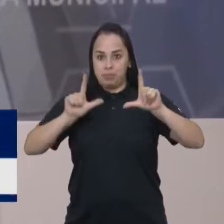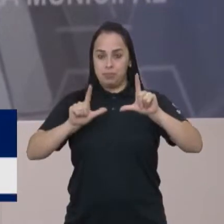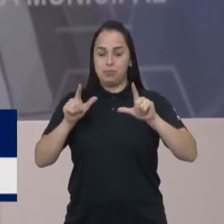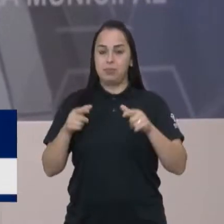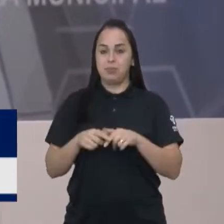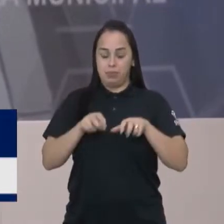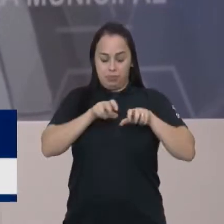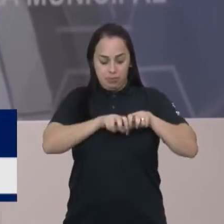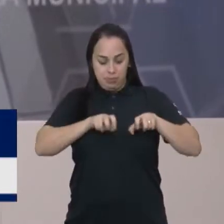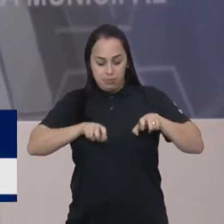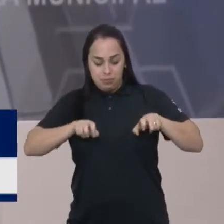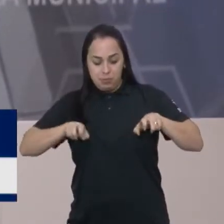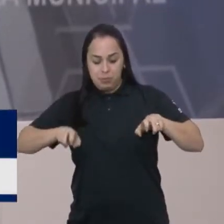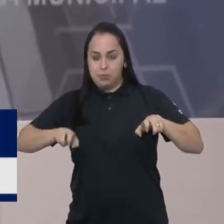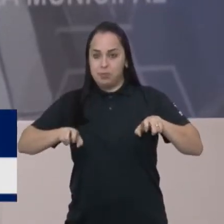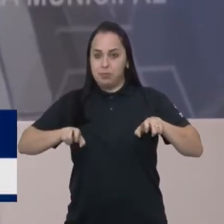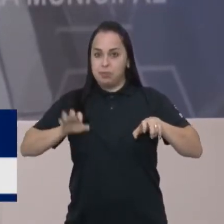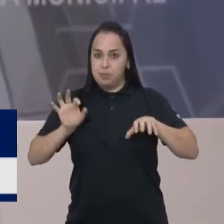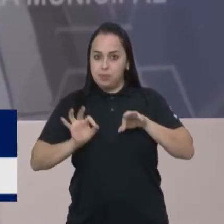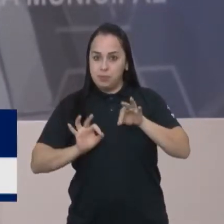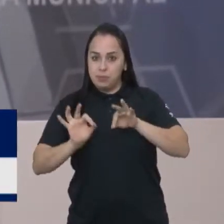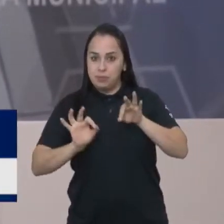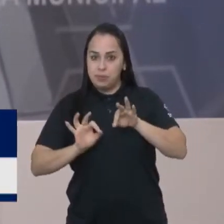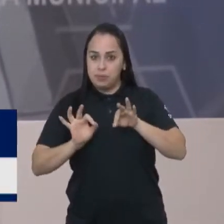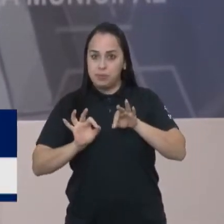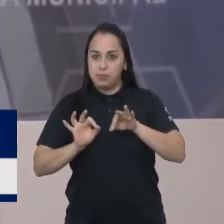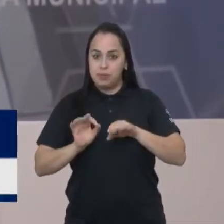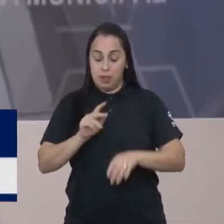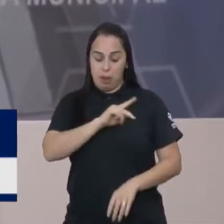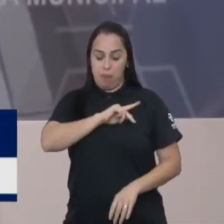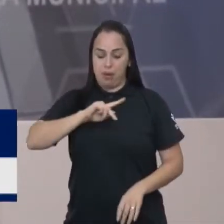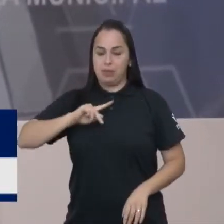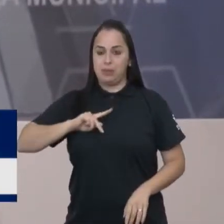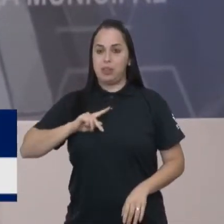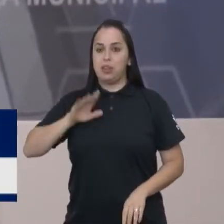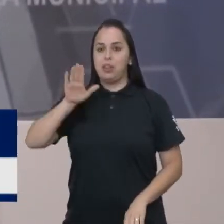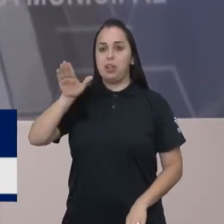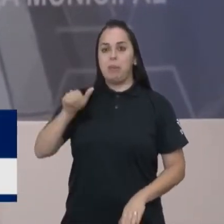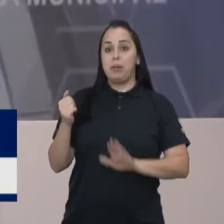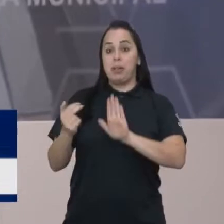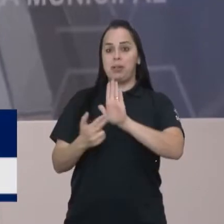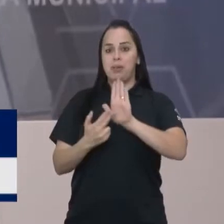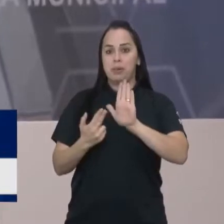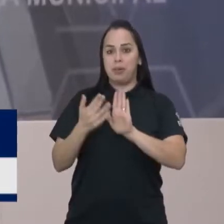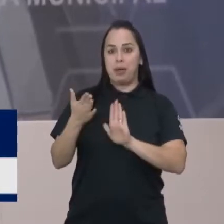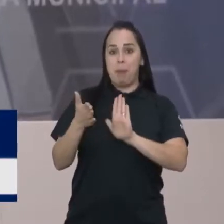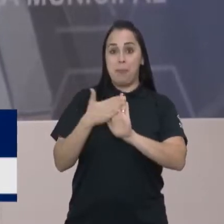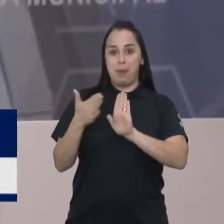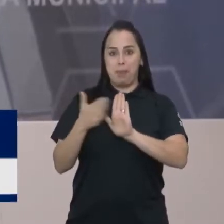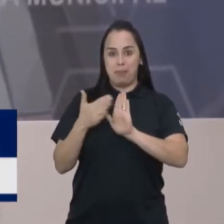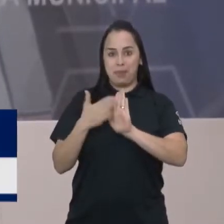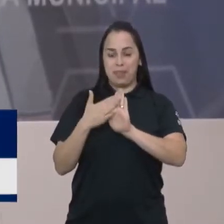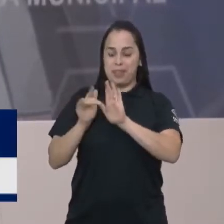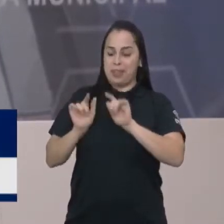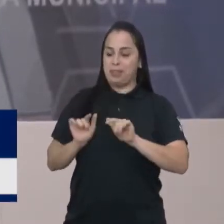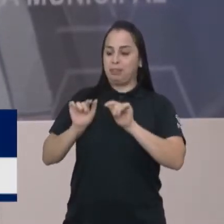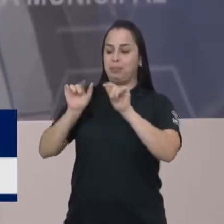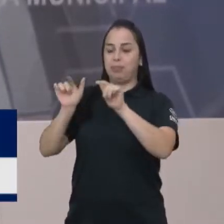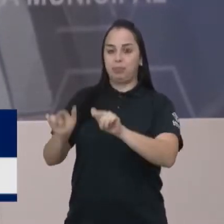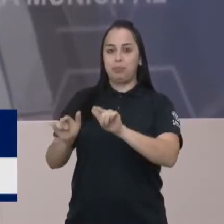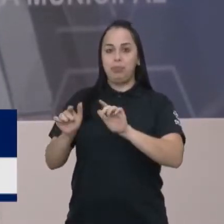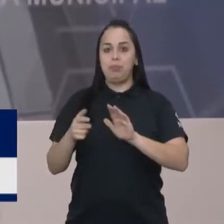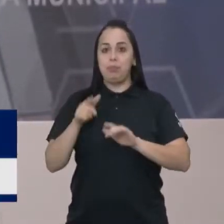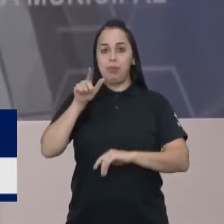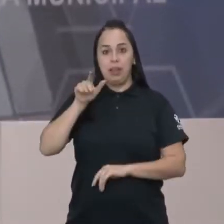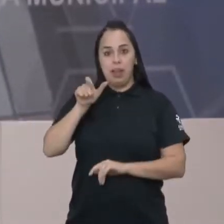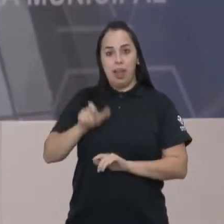irá dirigir os trabalhos nessa noite e, para presidi-la, convidamos o autor da propositura que concede a honraria, vereador Marcão